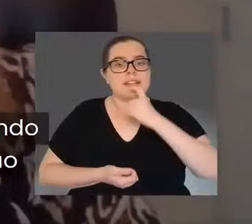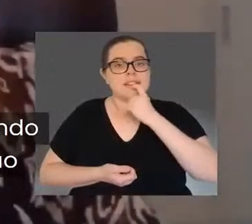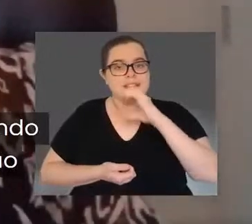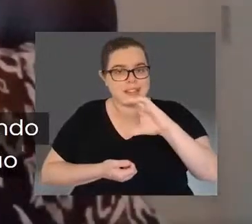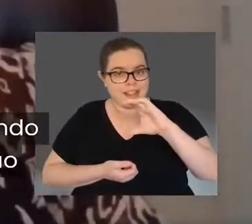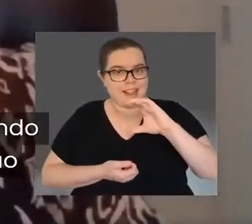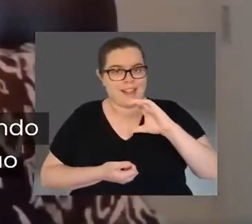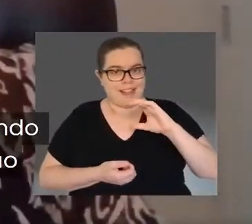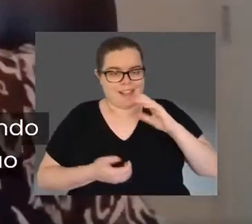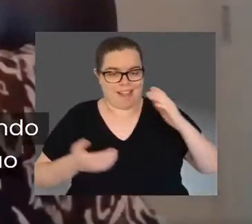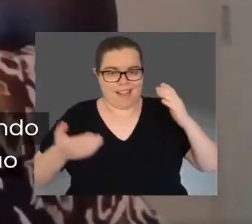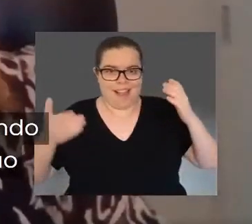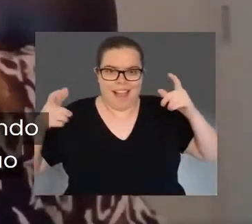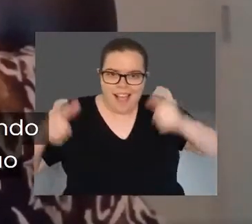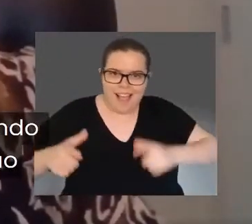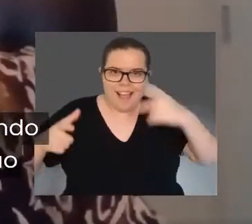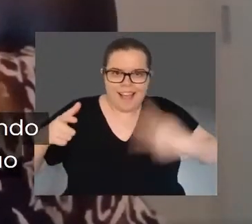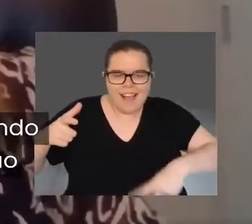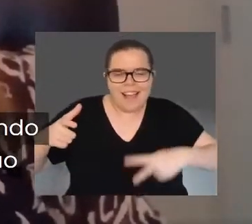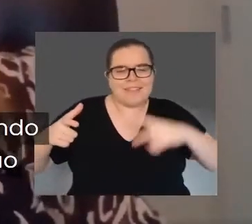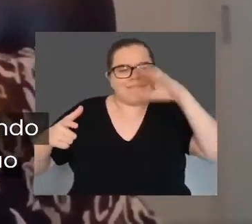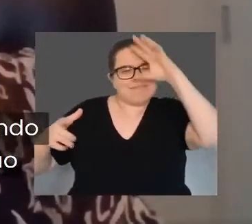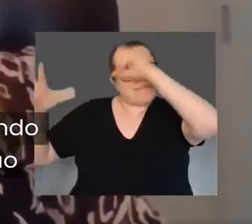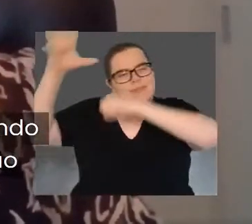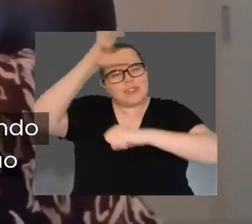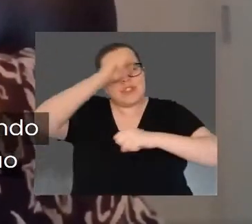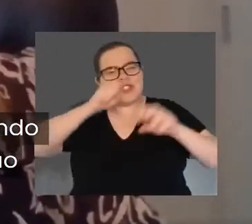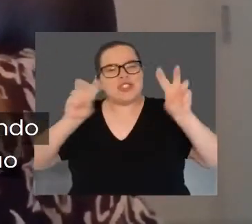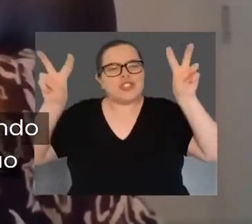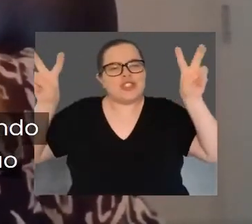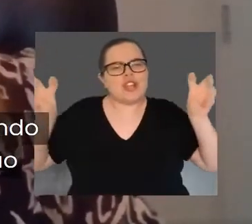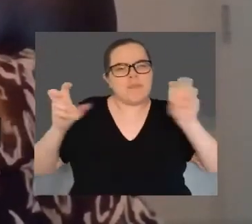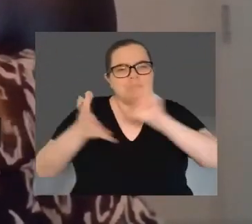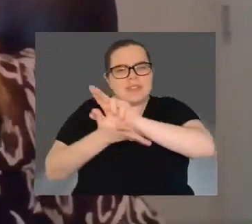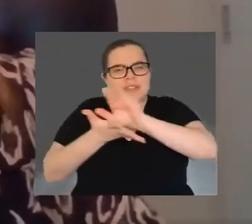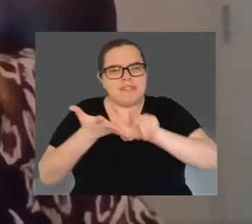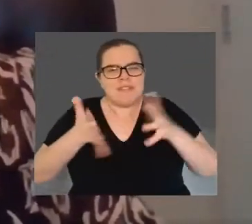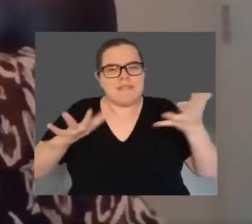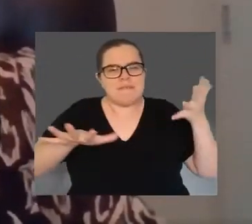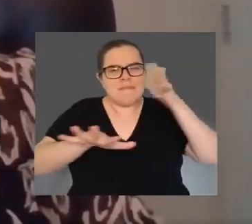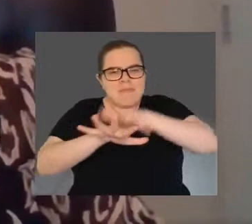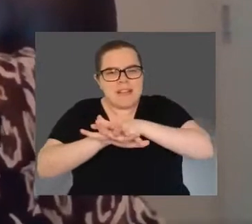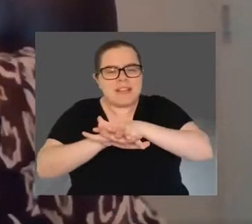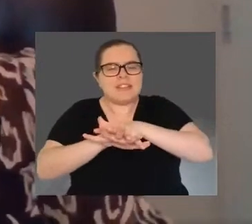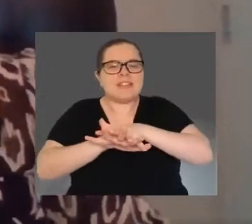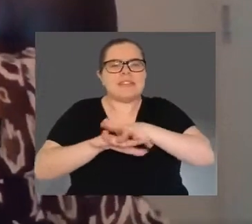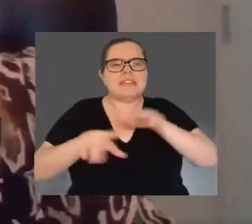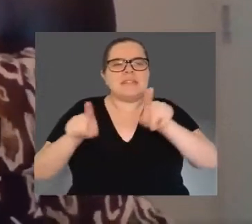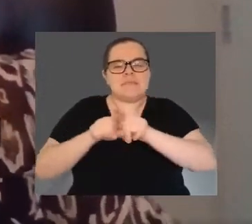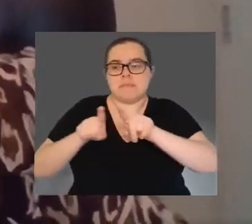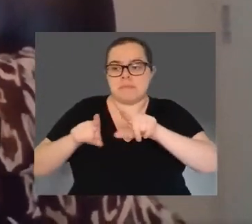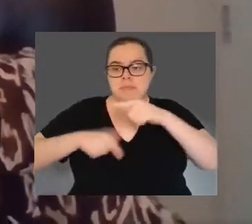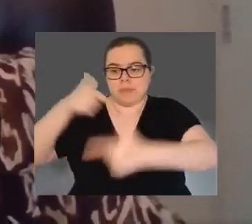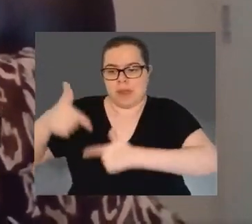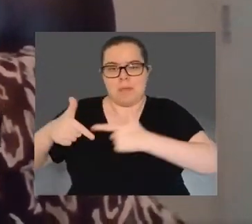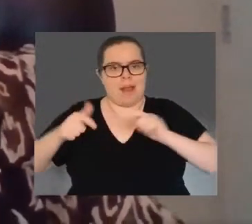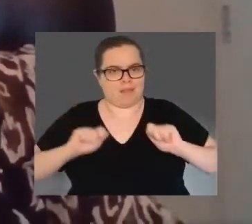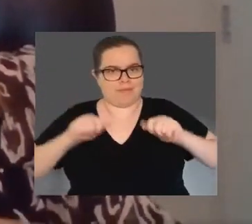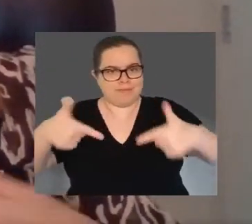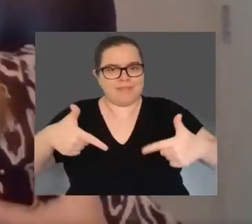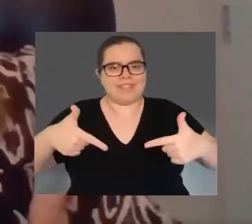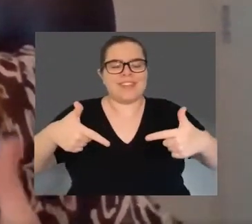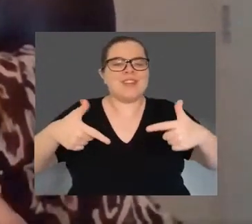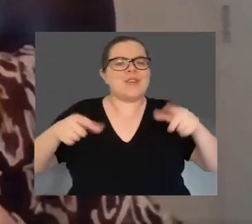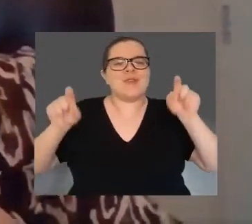Bom, aqui na CIT nós estamos aprendendo muito sobre diversidade e inclusão e muito em cima das nossas ações.